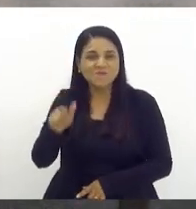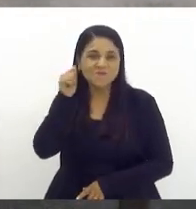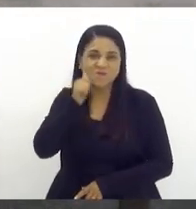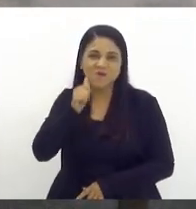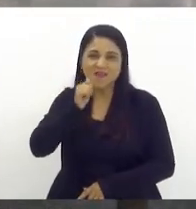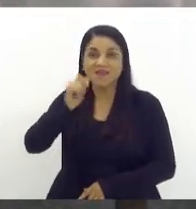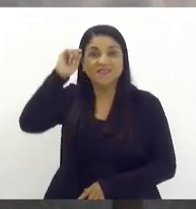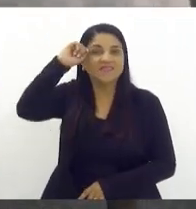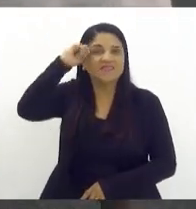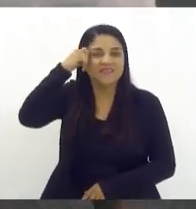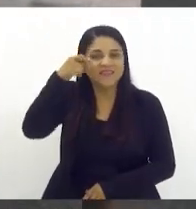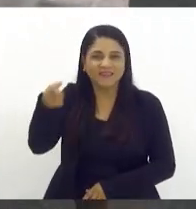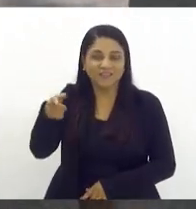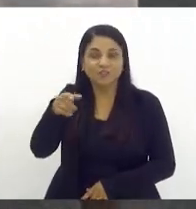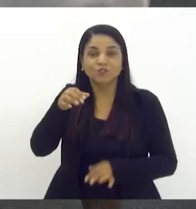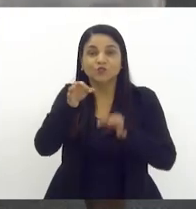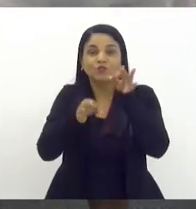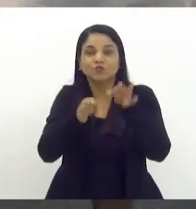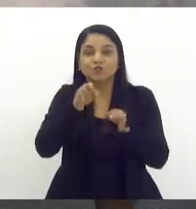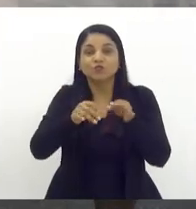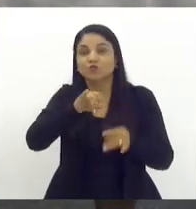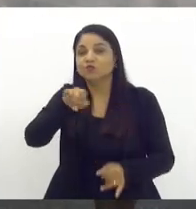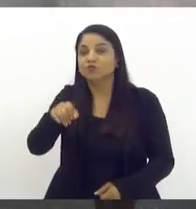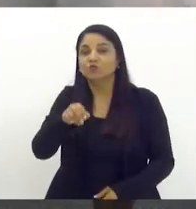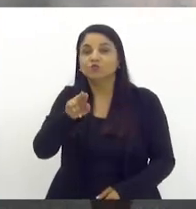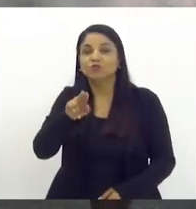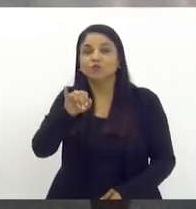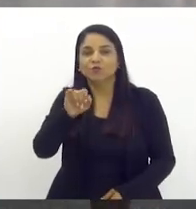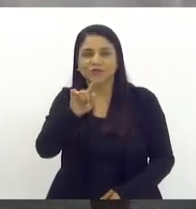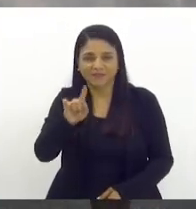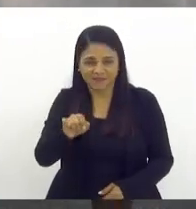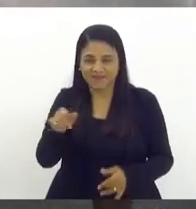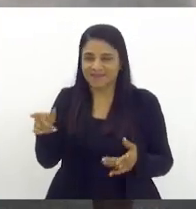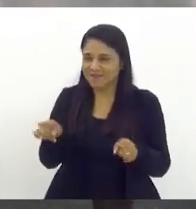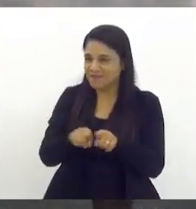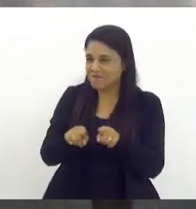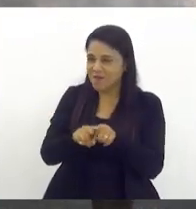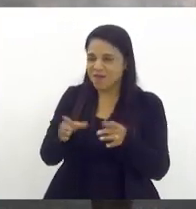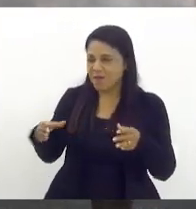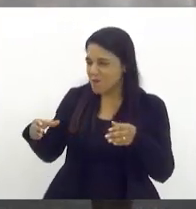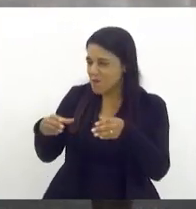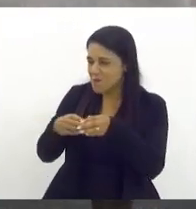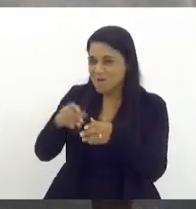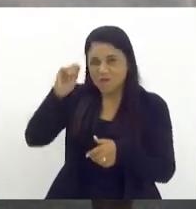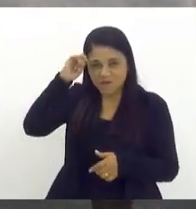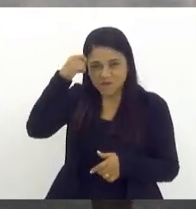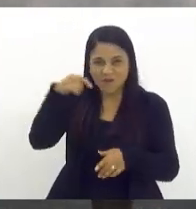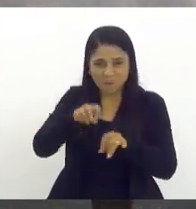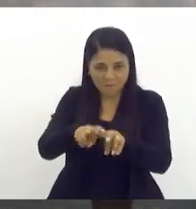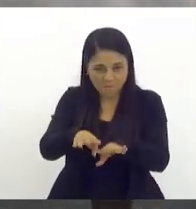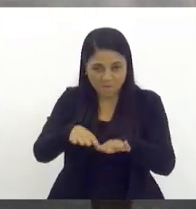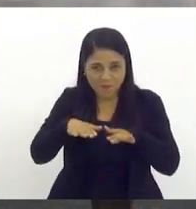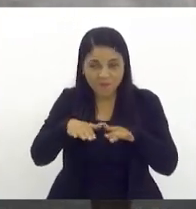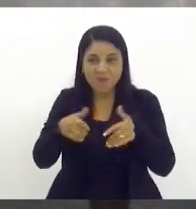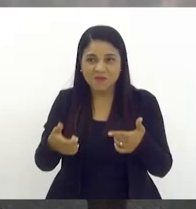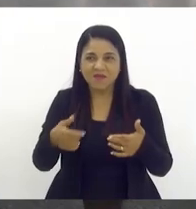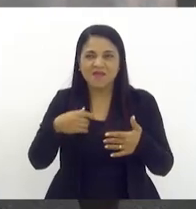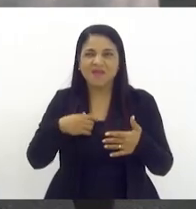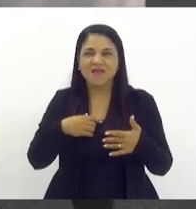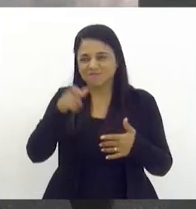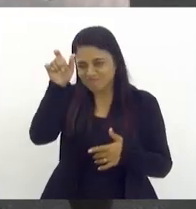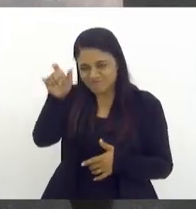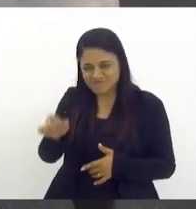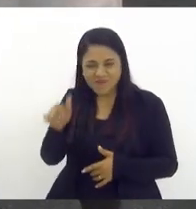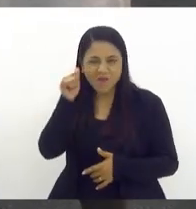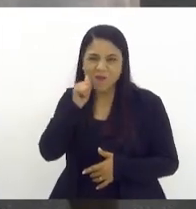super feliz, não é, doutor Robson, também? E aqui a bancada da negritude, quando a negra acende, principalmente quando se